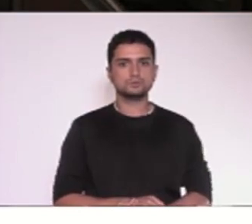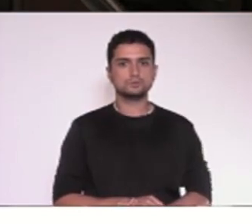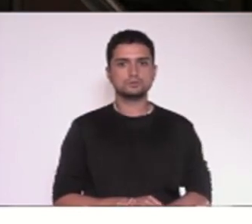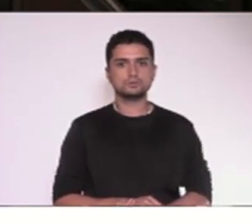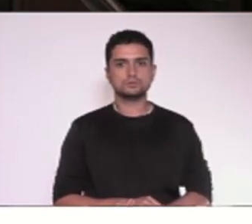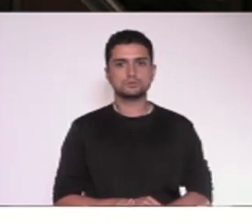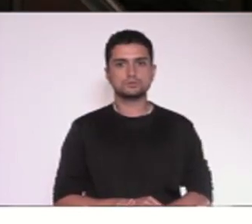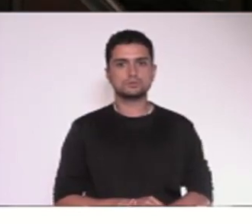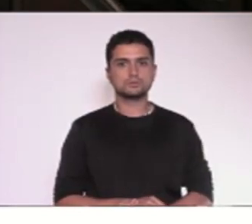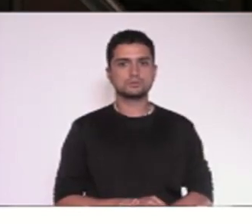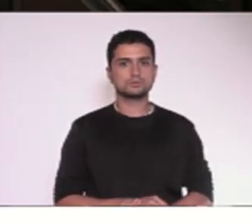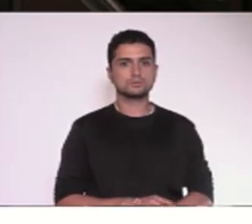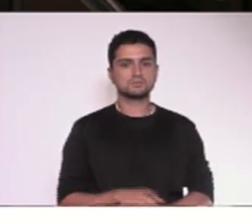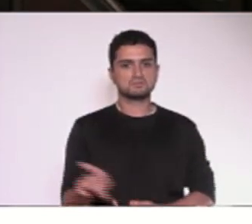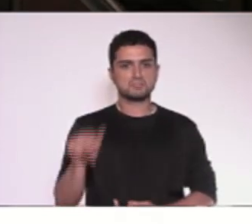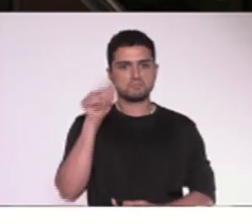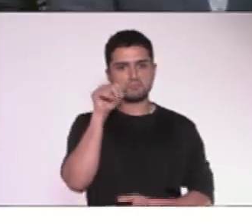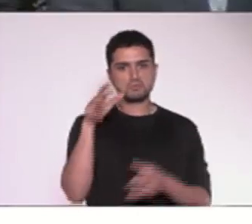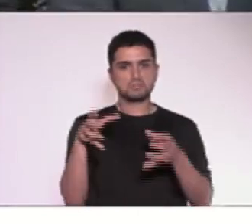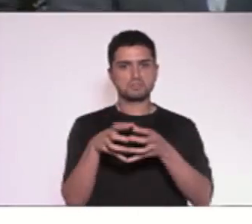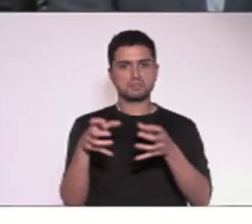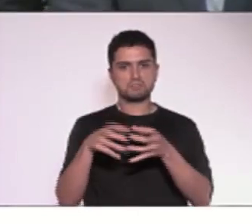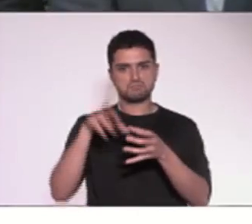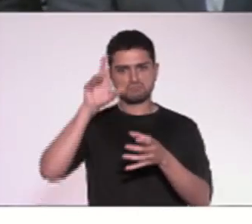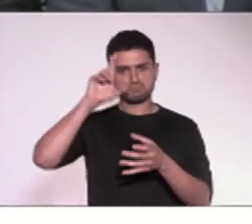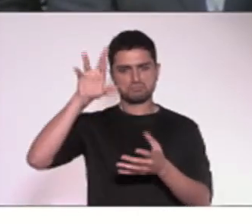As mulheres estão dominando o mundo.